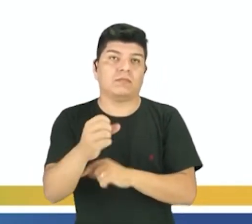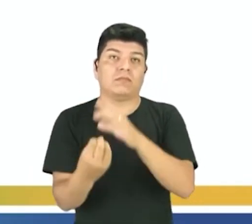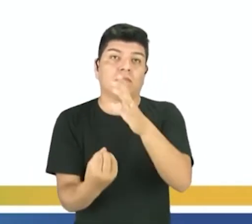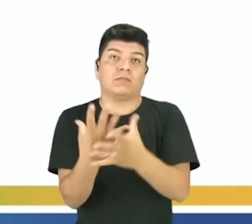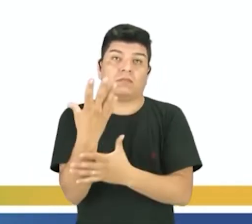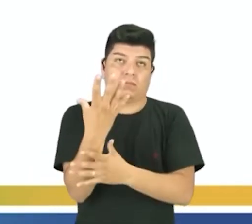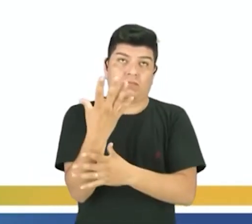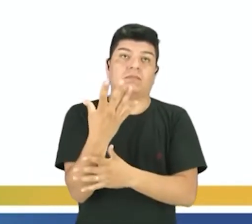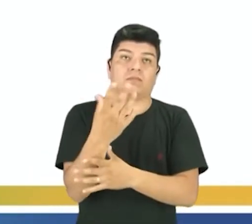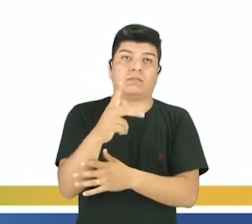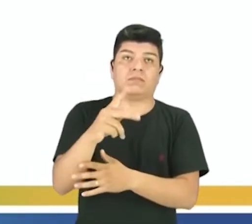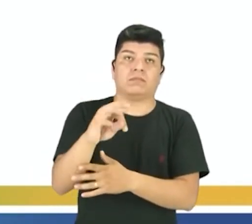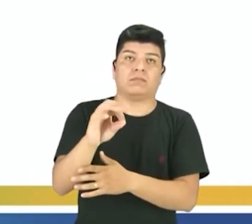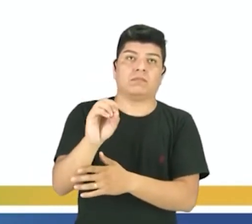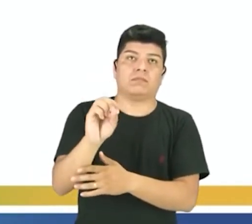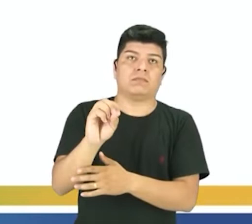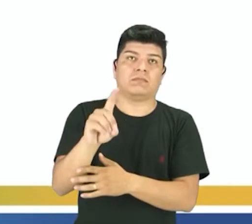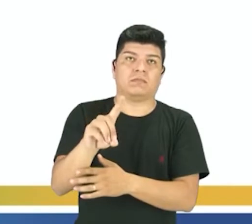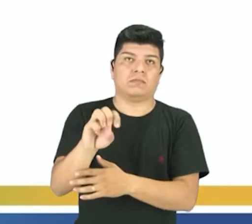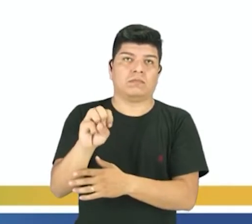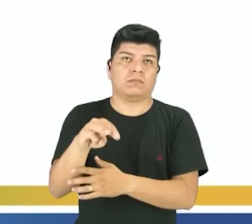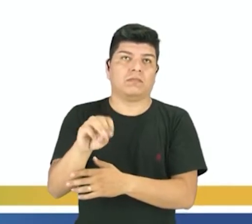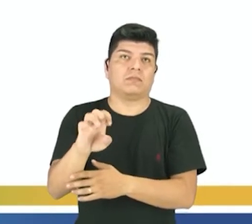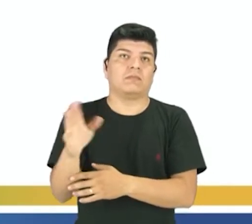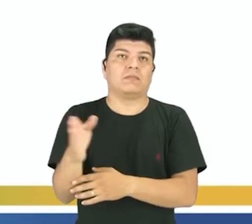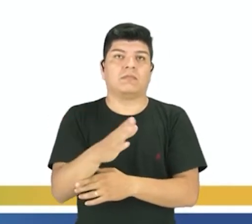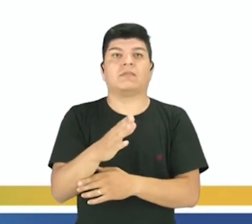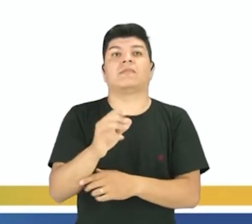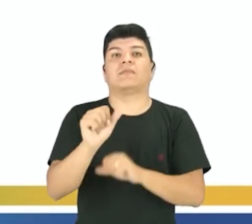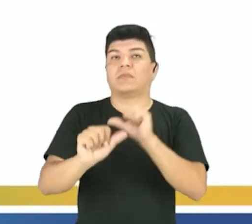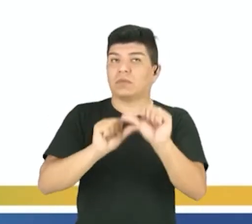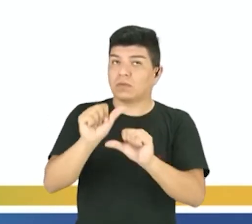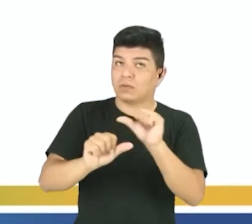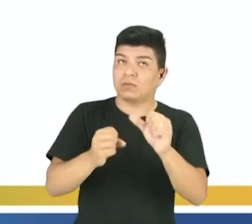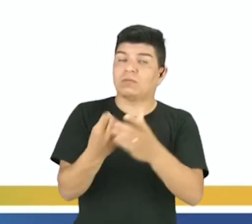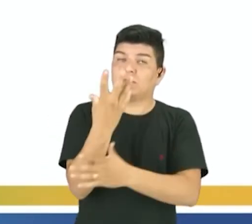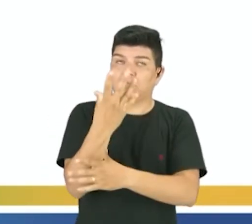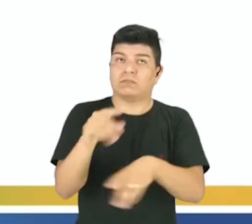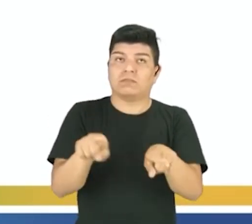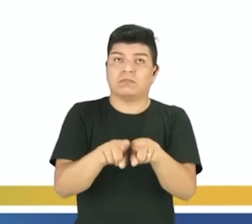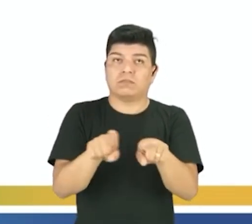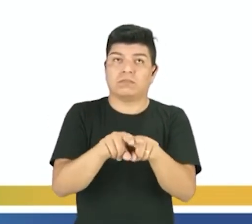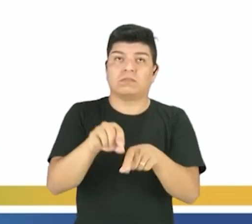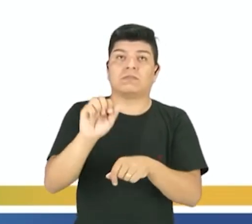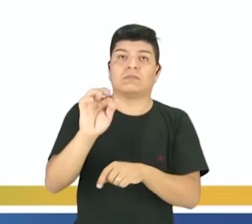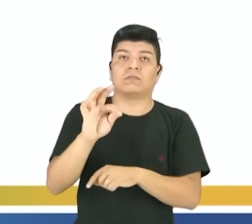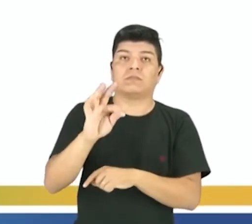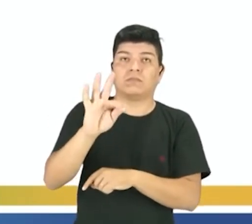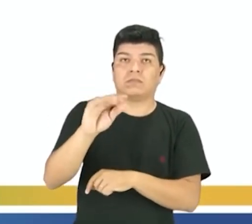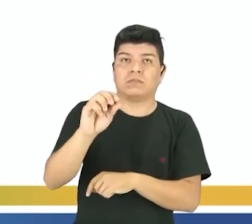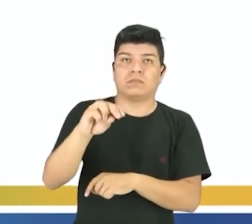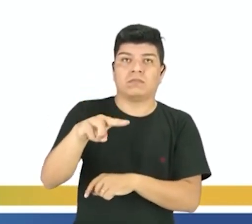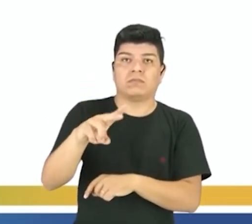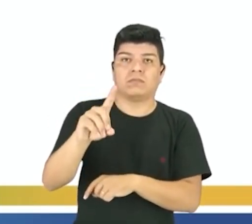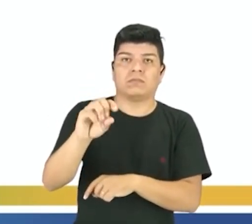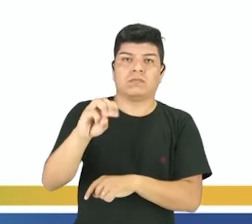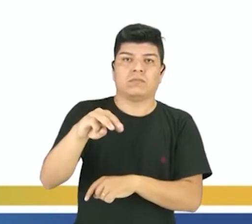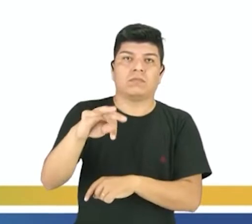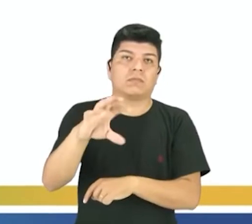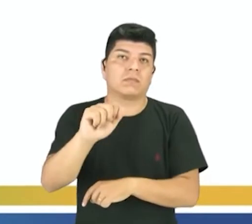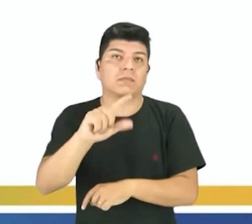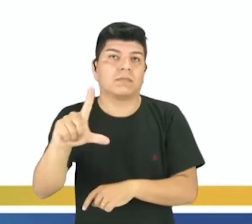a epiderme, ou o revestimento da planta. E o meristema fundamental vai originar os